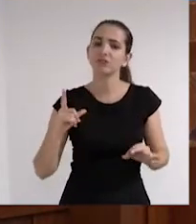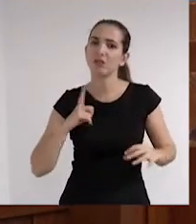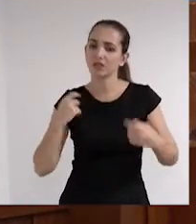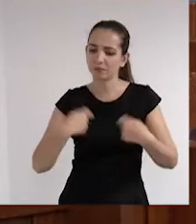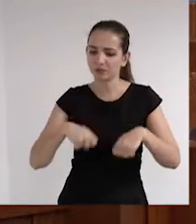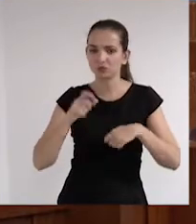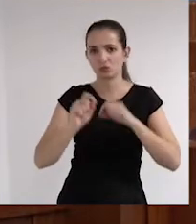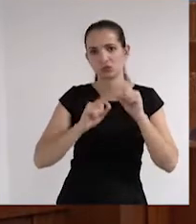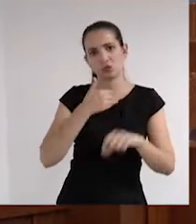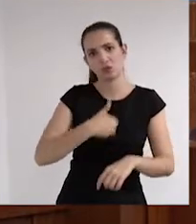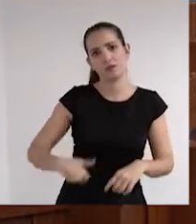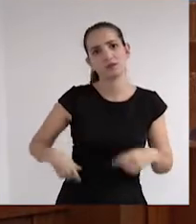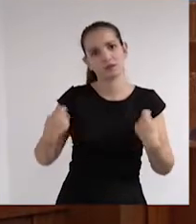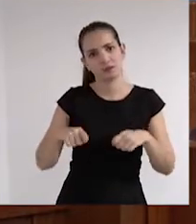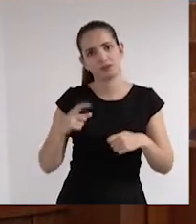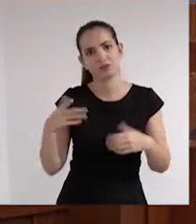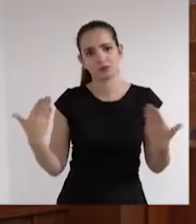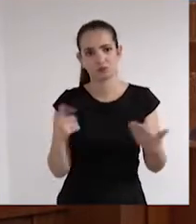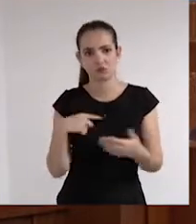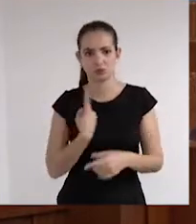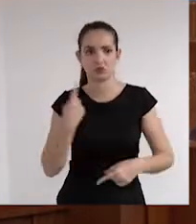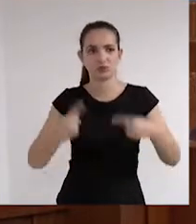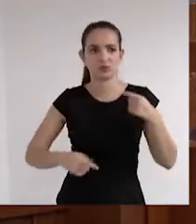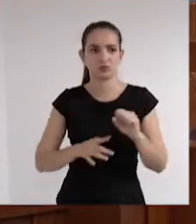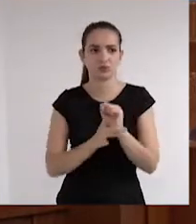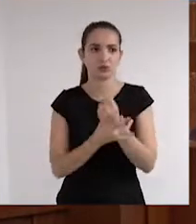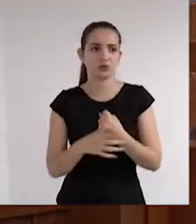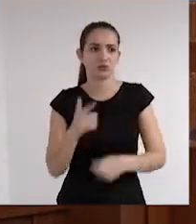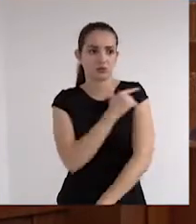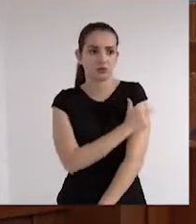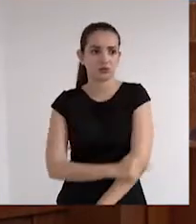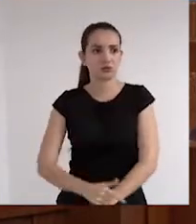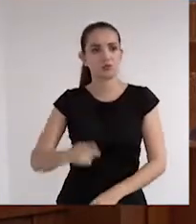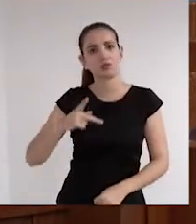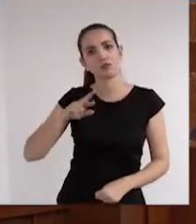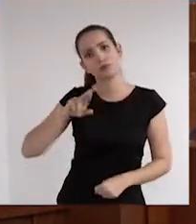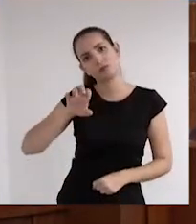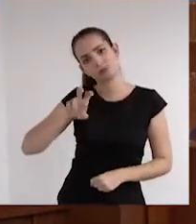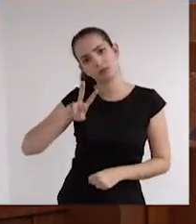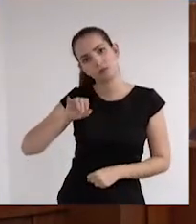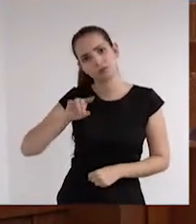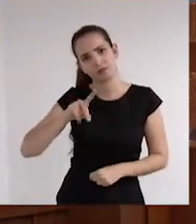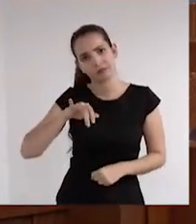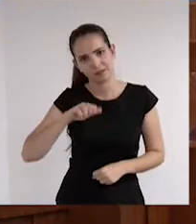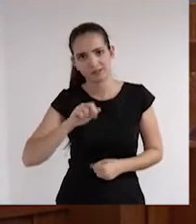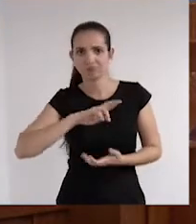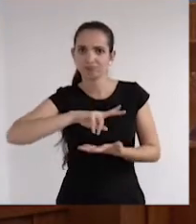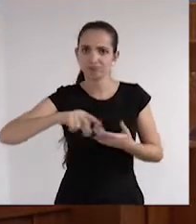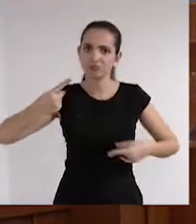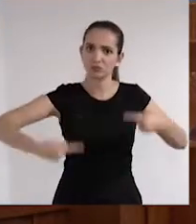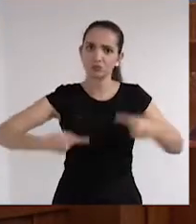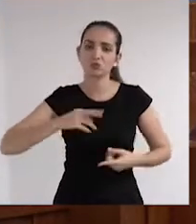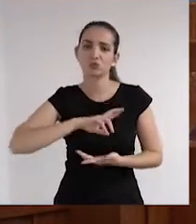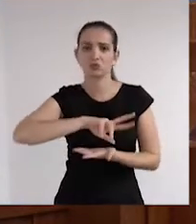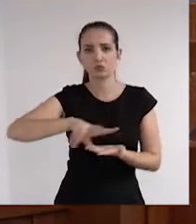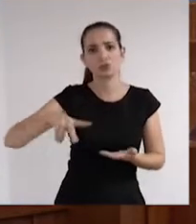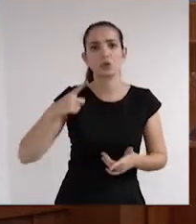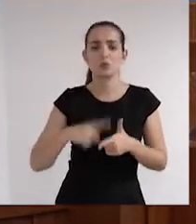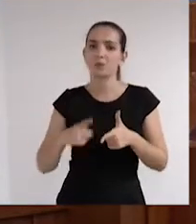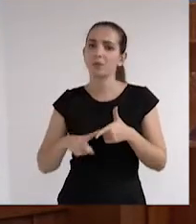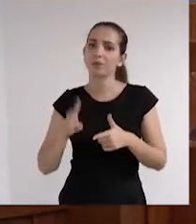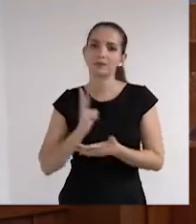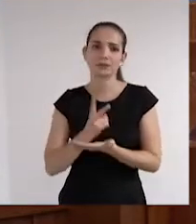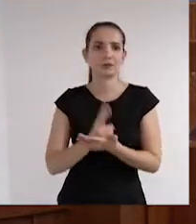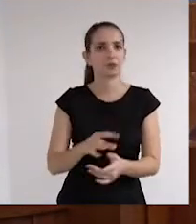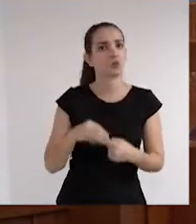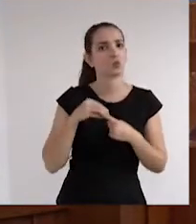Estado tem? Então, aqui nós vamos ficar discutindo segurança, educação, previdência, vamos discutir um monte de coisa, e o problema sempre vai ser